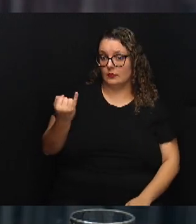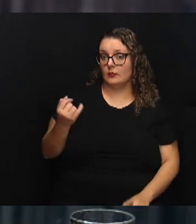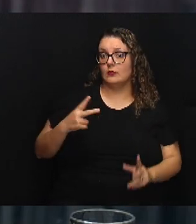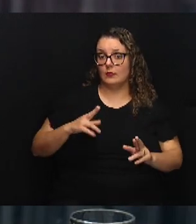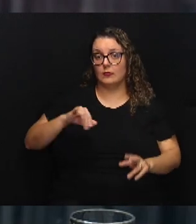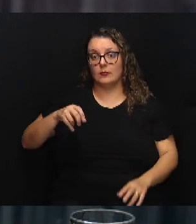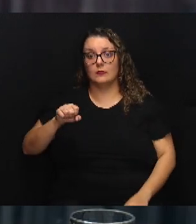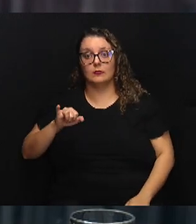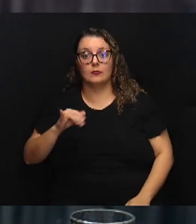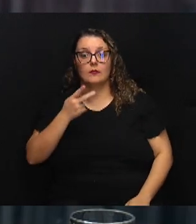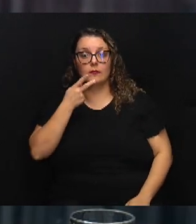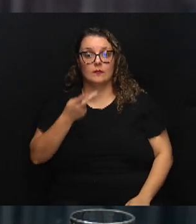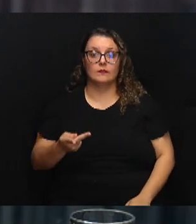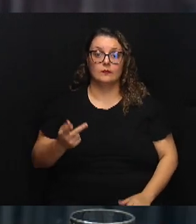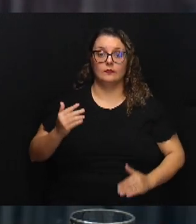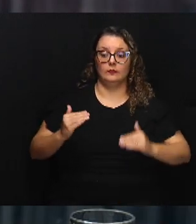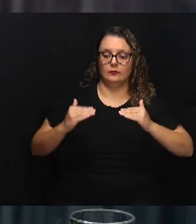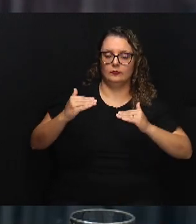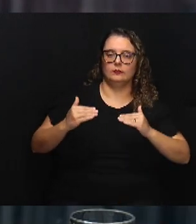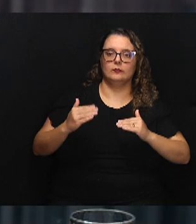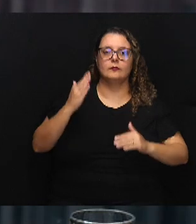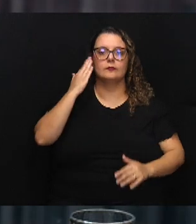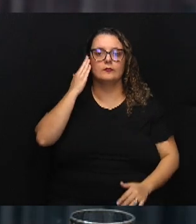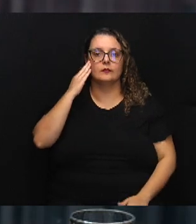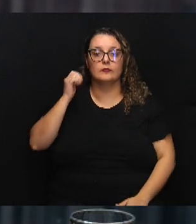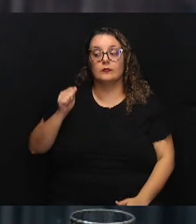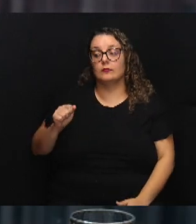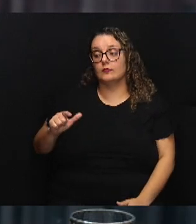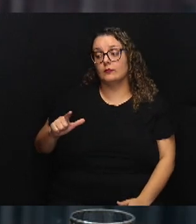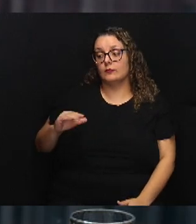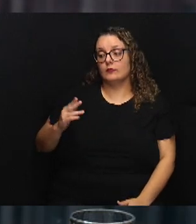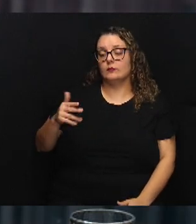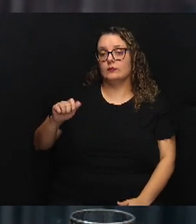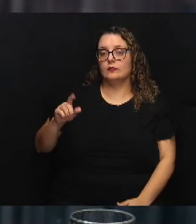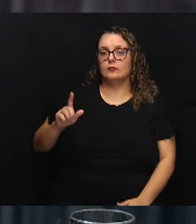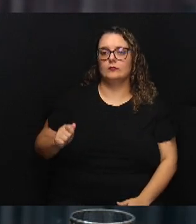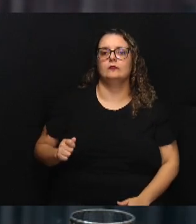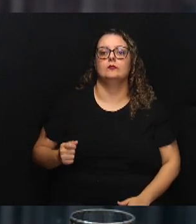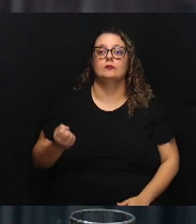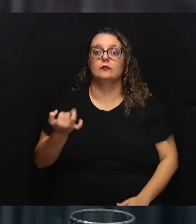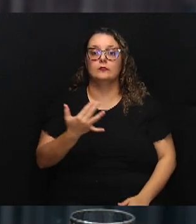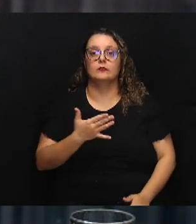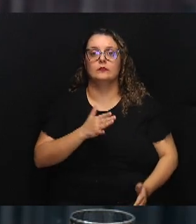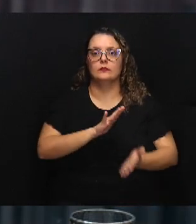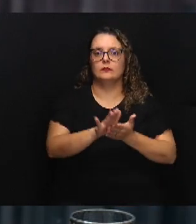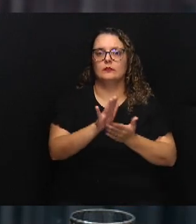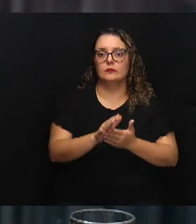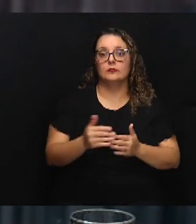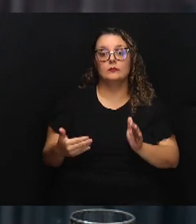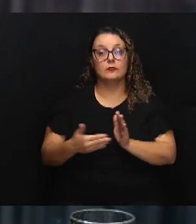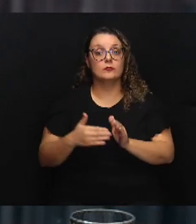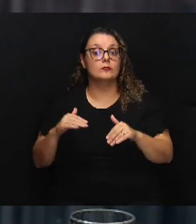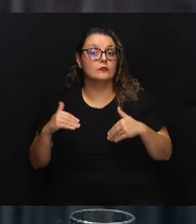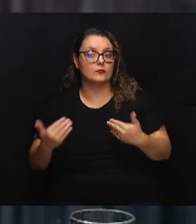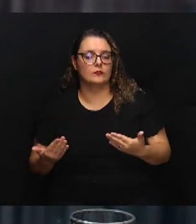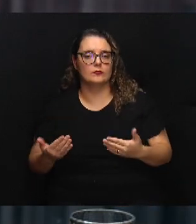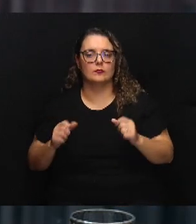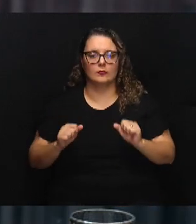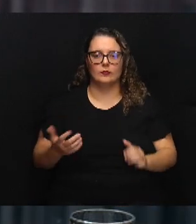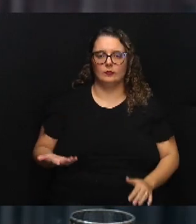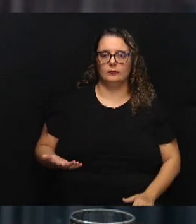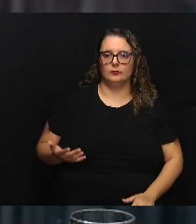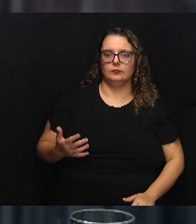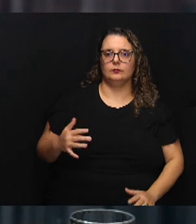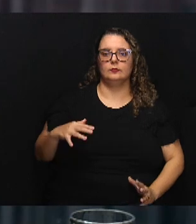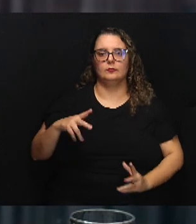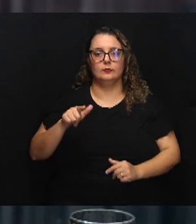falou, ter esse equilíbrio, principalmente saber a sua alçada. Uhum. Quanto você pode gastar e até onde você pode ir, né? A gente sabe que hoje o mundo de